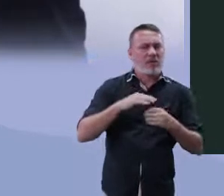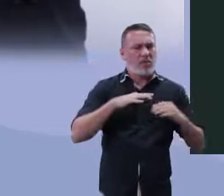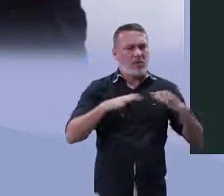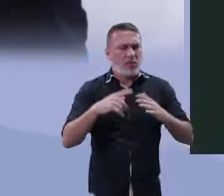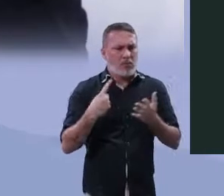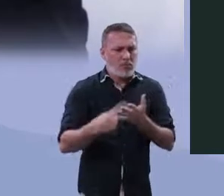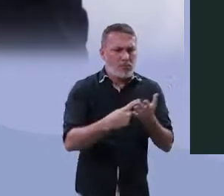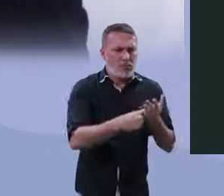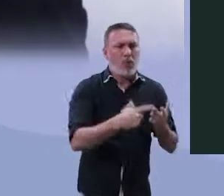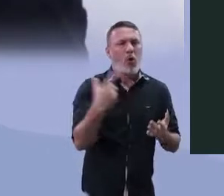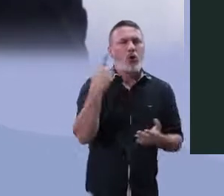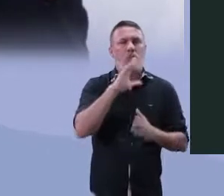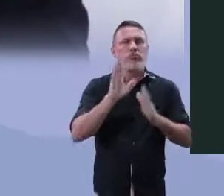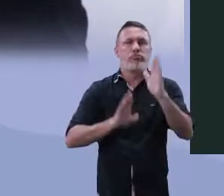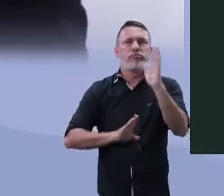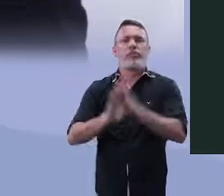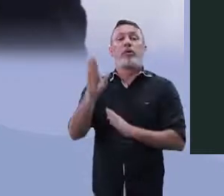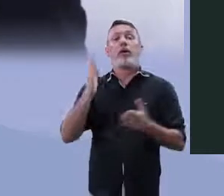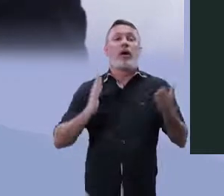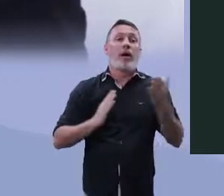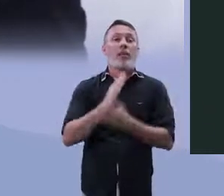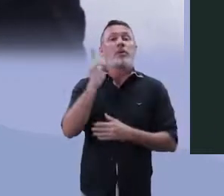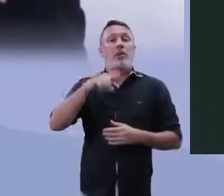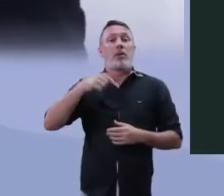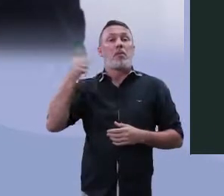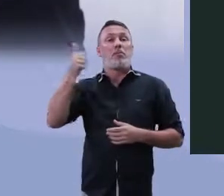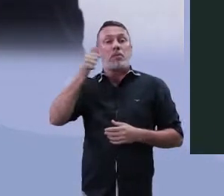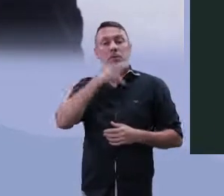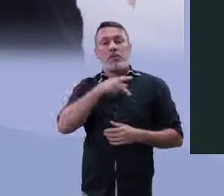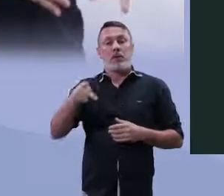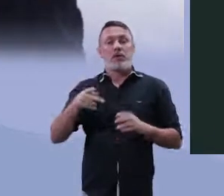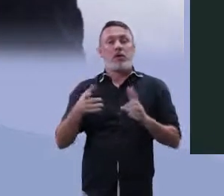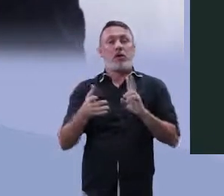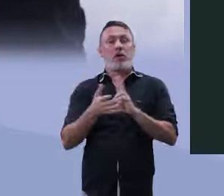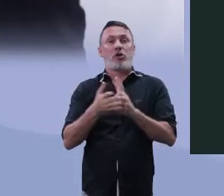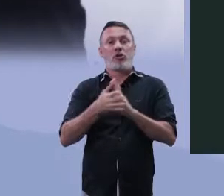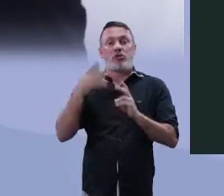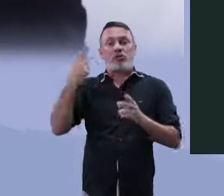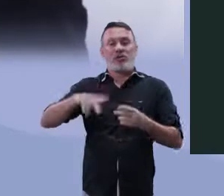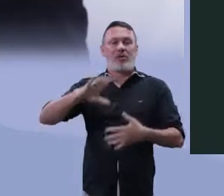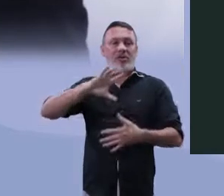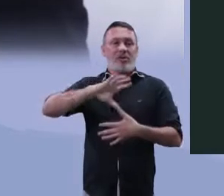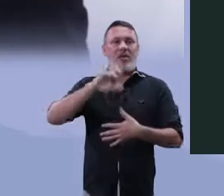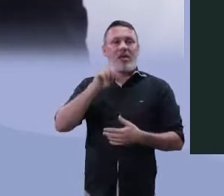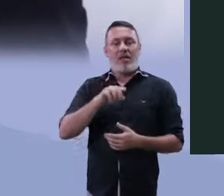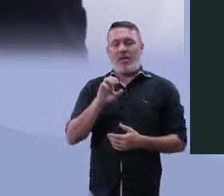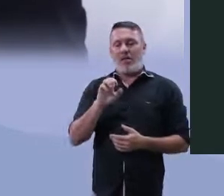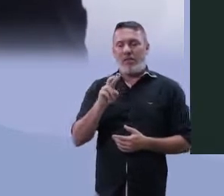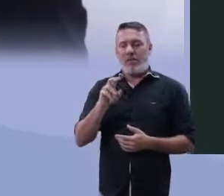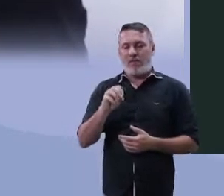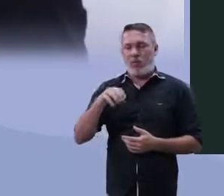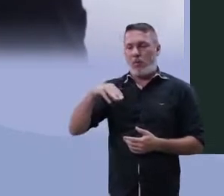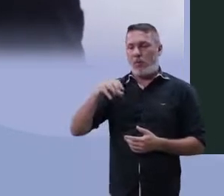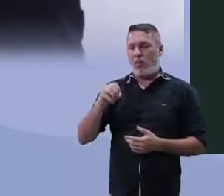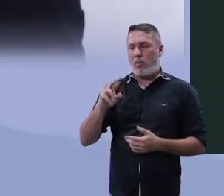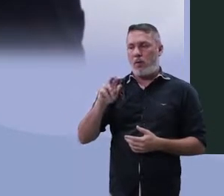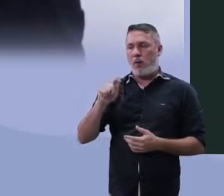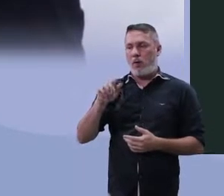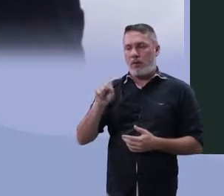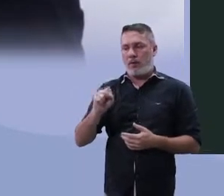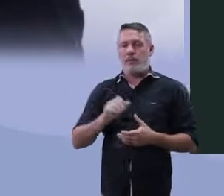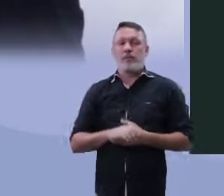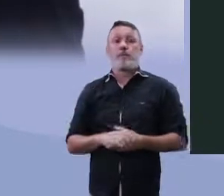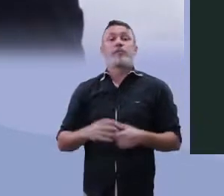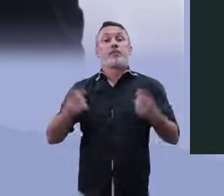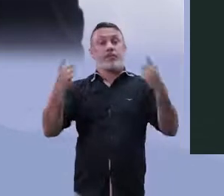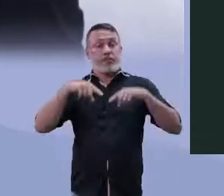origem espanhola, fazer um primeiro presidente indígena na América Latina. E, por fim, os